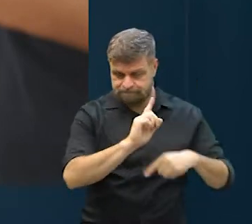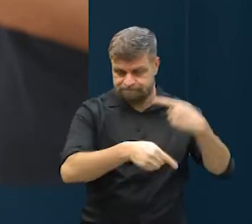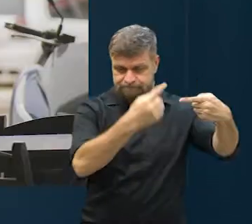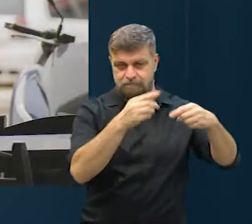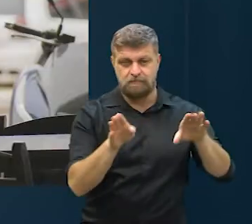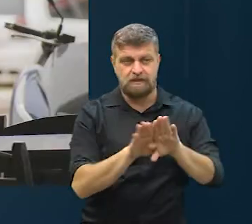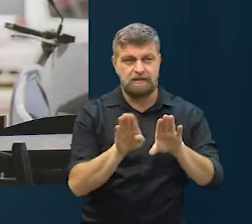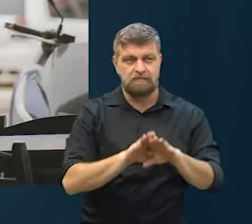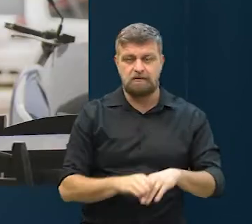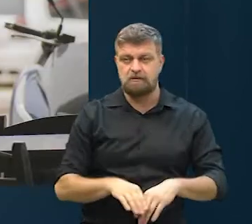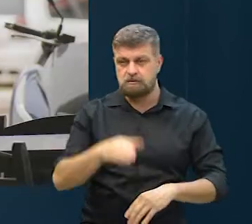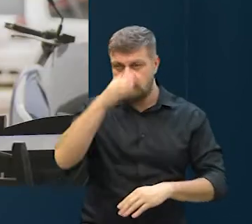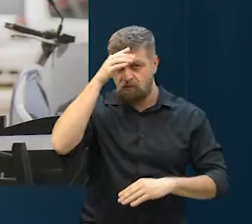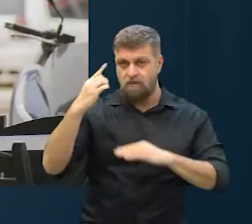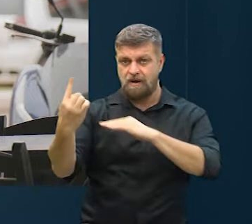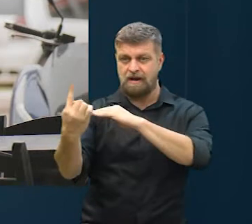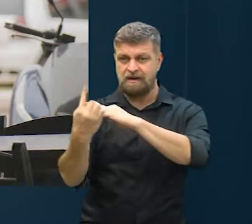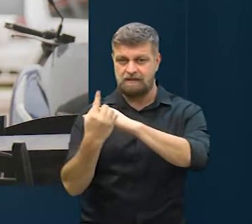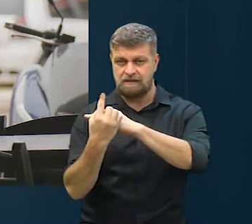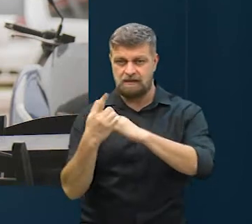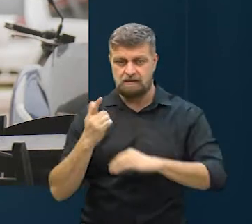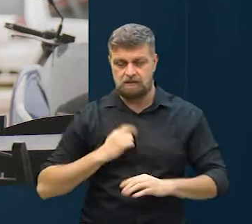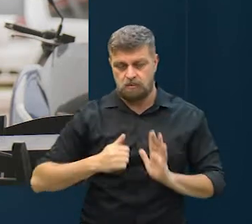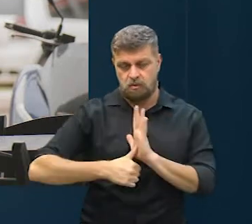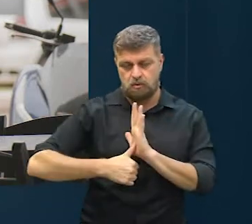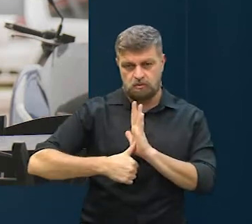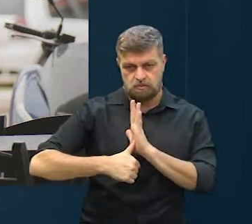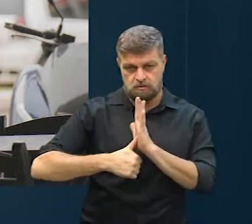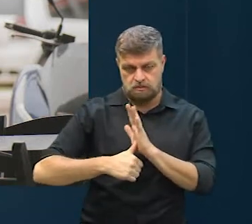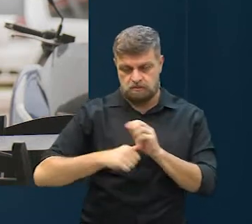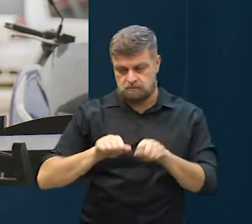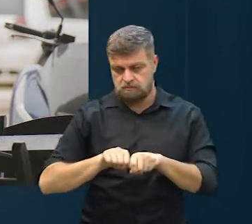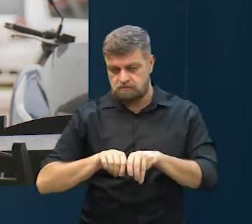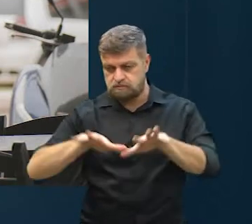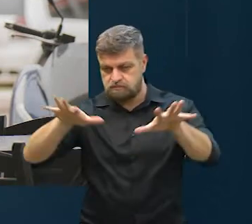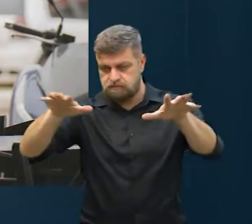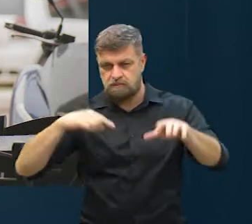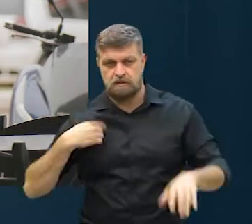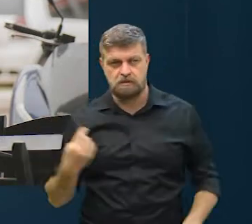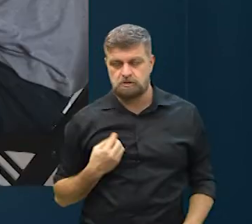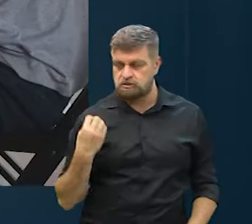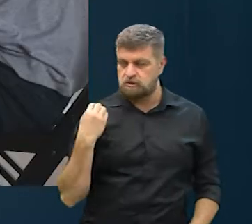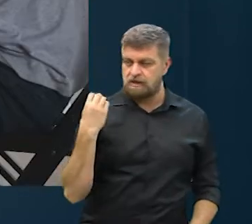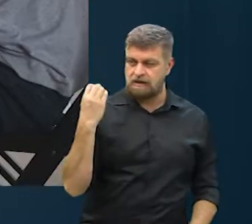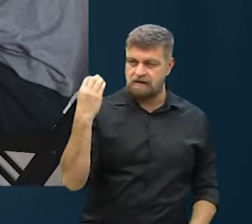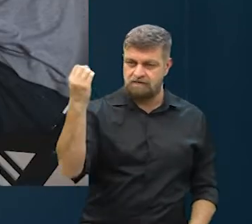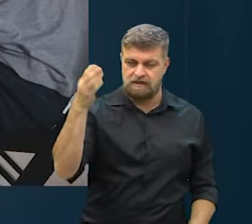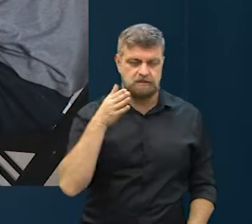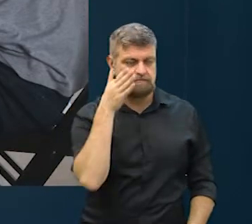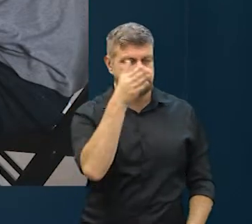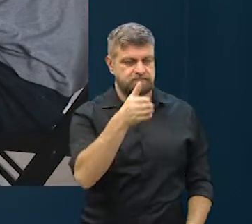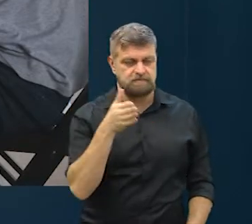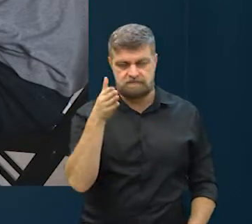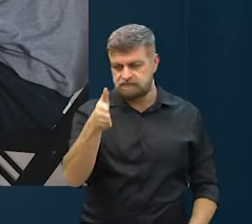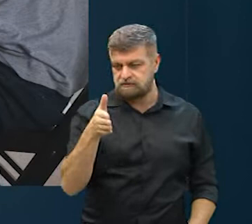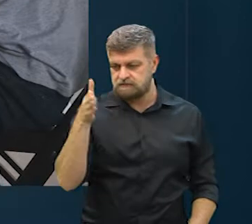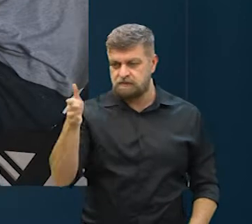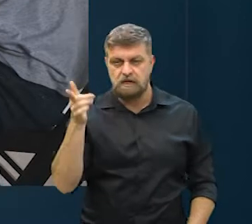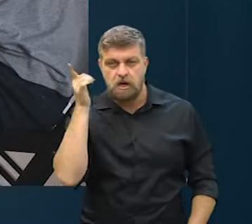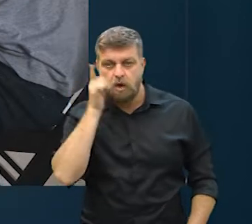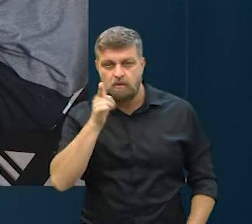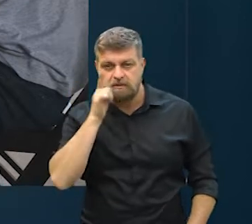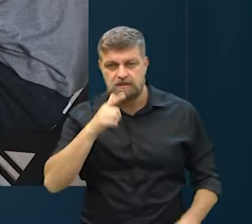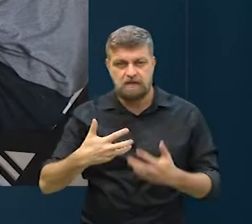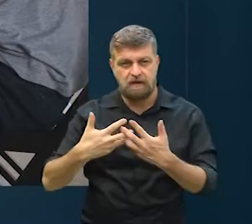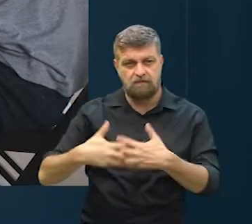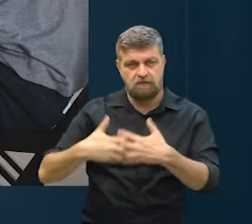consegue estar onde o nosso cliente está. Né? Então, os sócios se dividem e a gente viaja entre os lugares para a